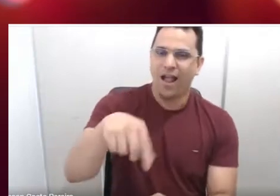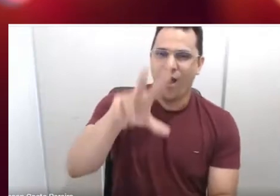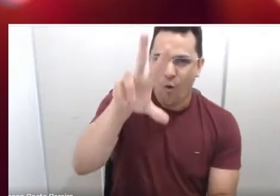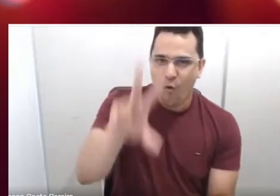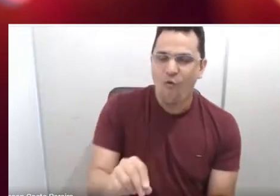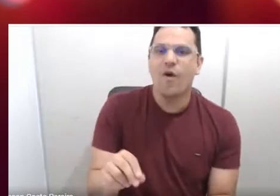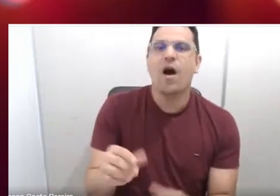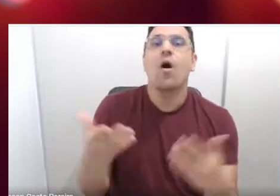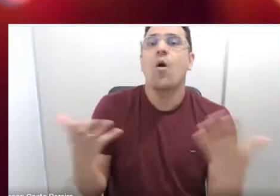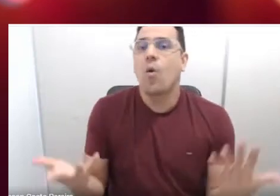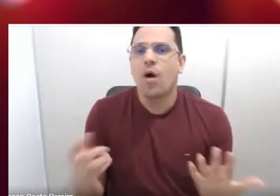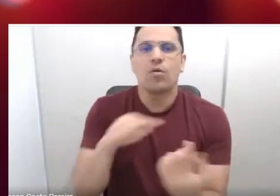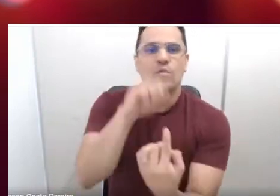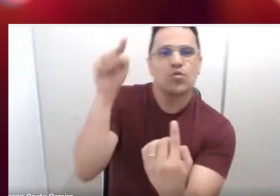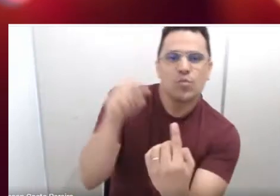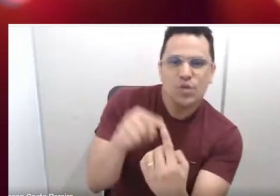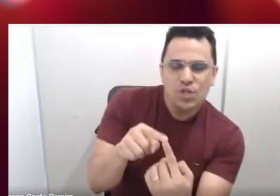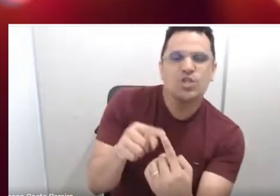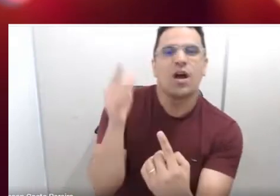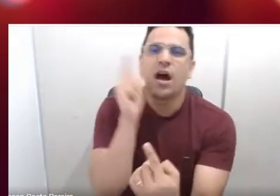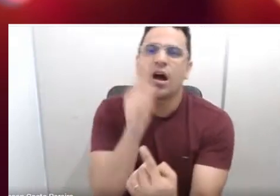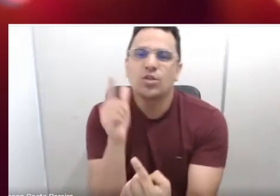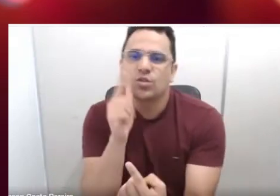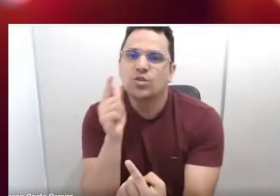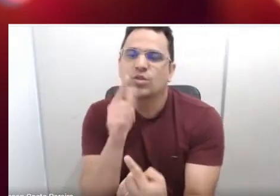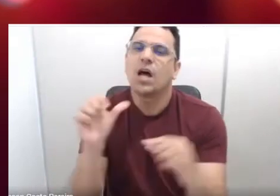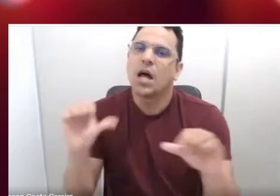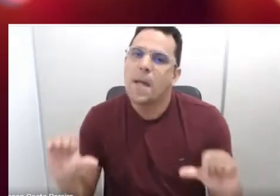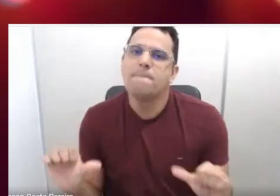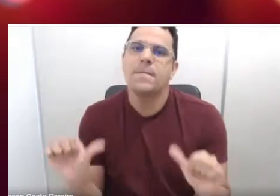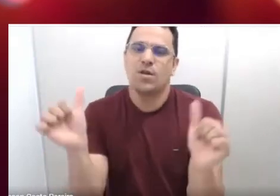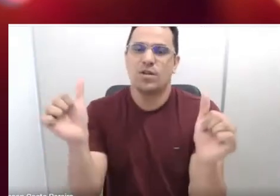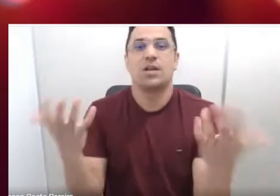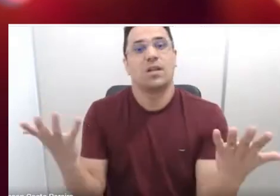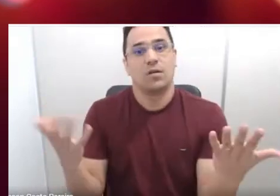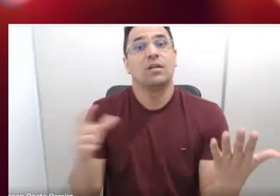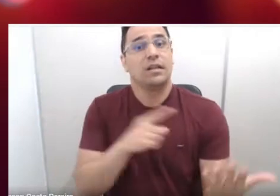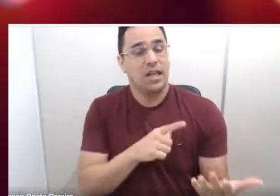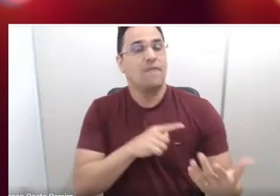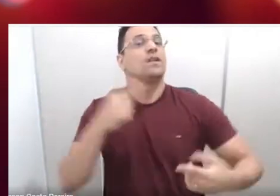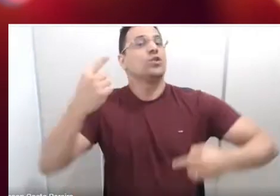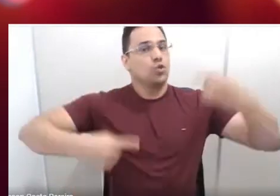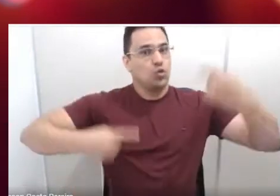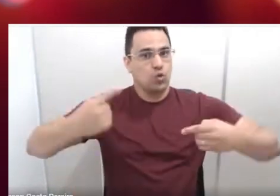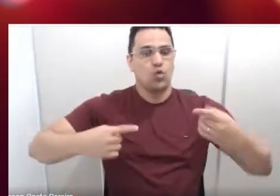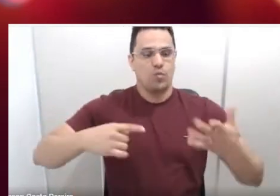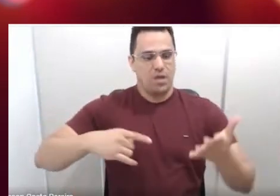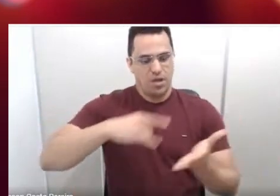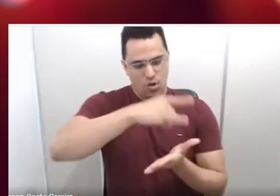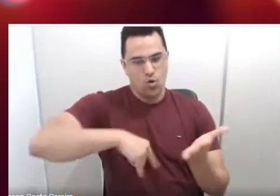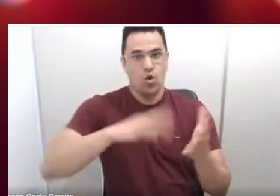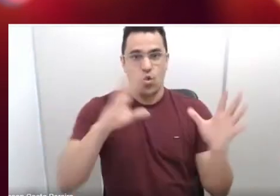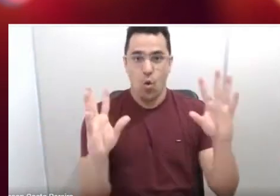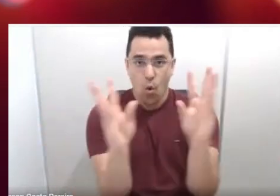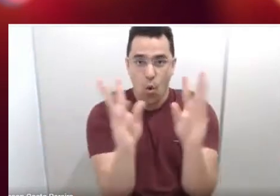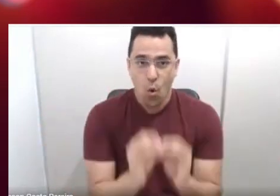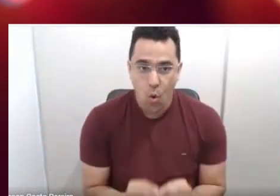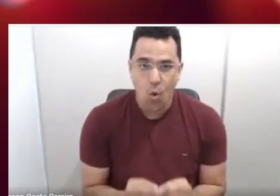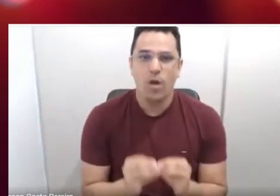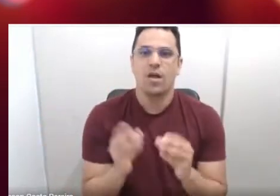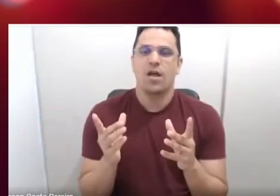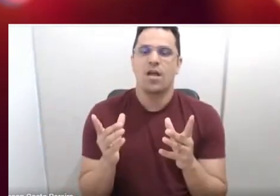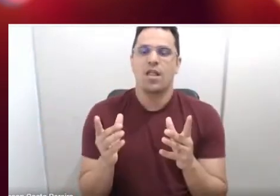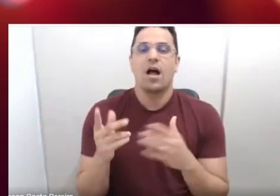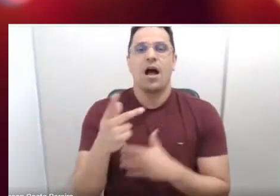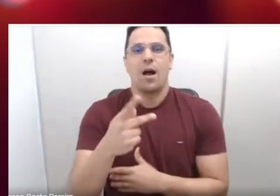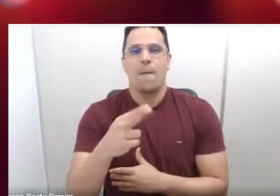movimento estudantil, né, dos estudantes, e a partir dessas discussões a gente fez documento, fez resolução, reuniu com a PROEG, reuniu com a